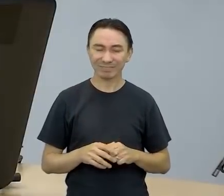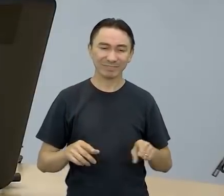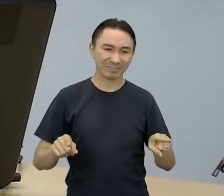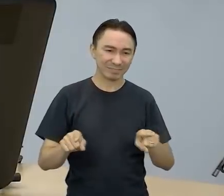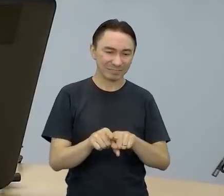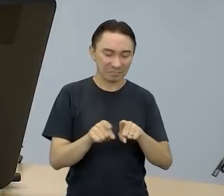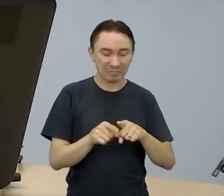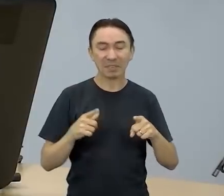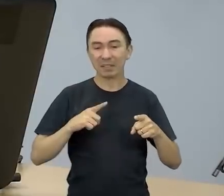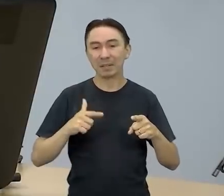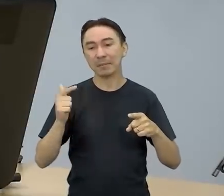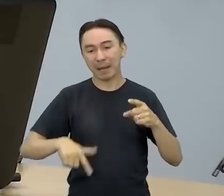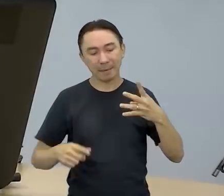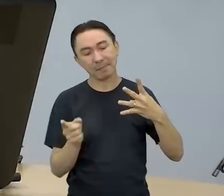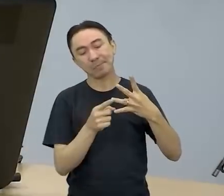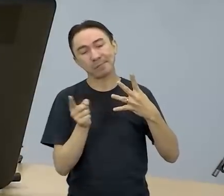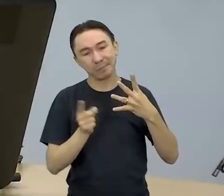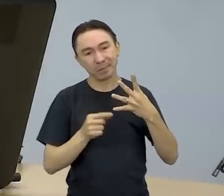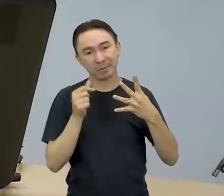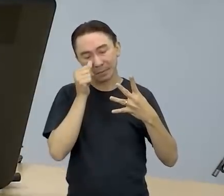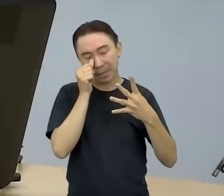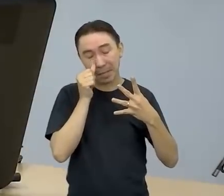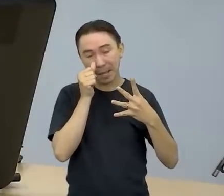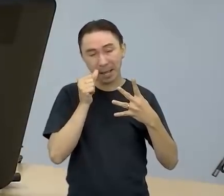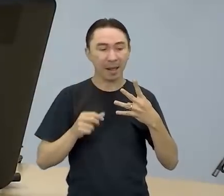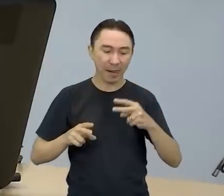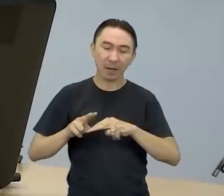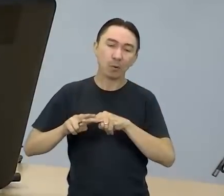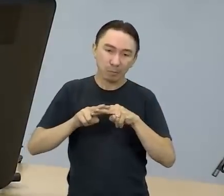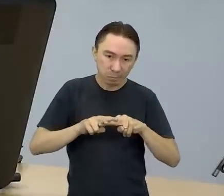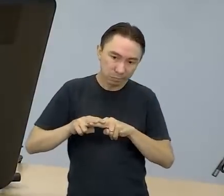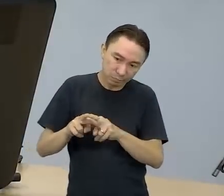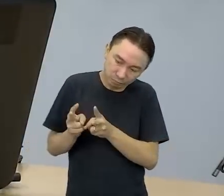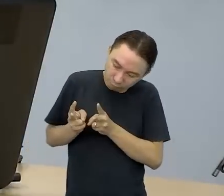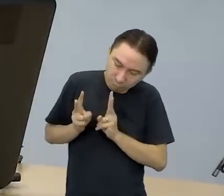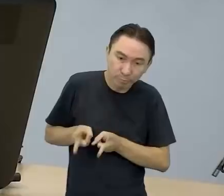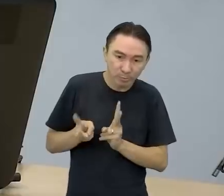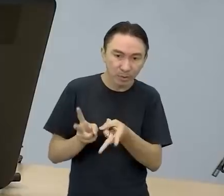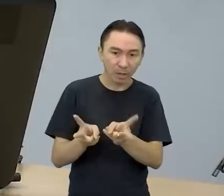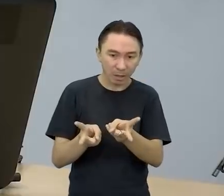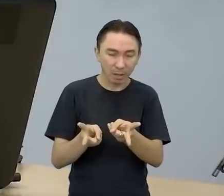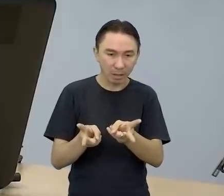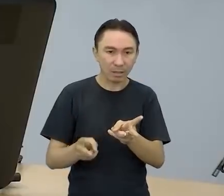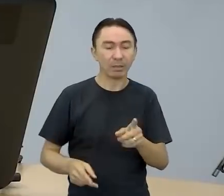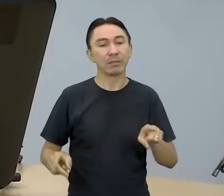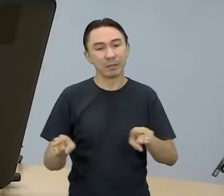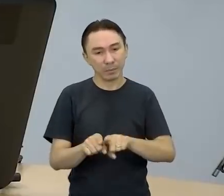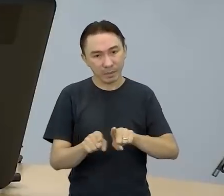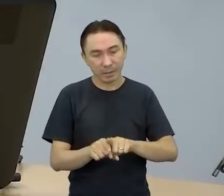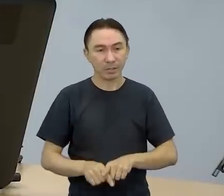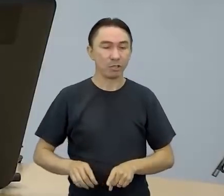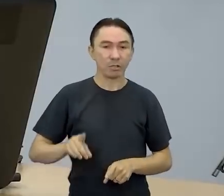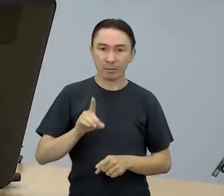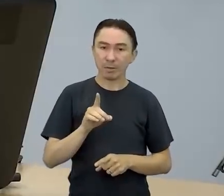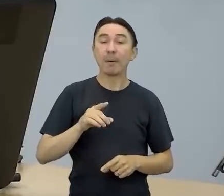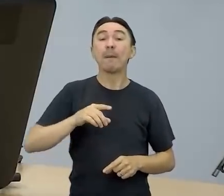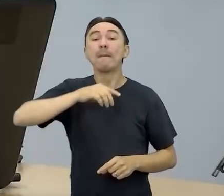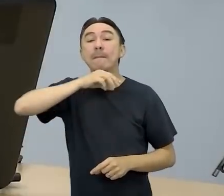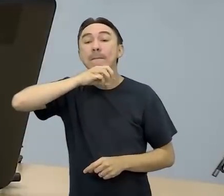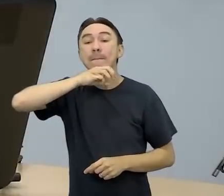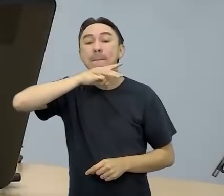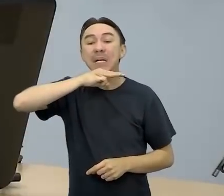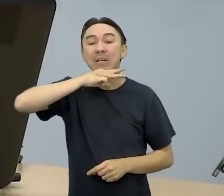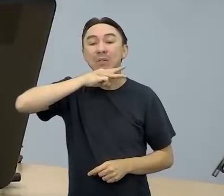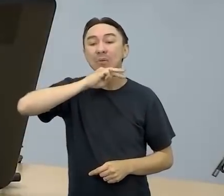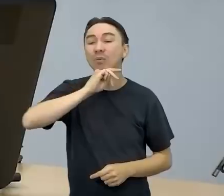né, que eu li para vocês, que é a parte aí da recuperação contínua, a gente vai desenvolver com vocês também a partir de março, tá? Que aí a gente vai ter a TPC